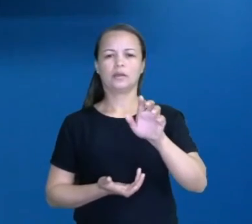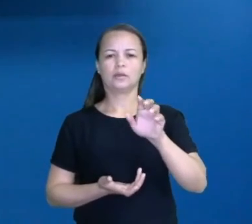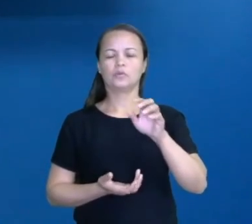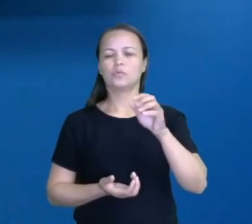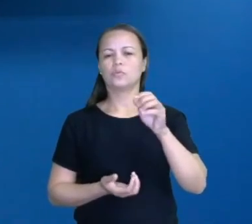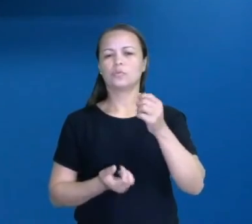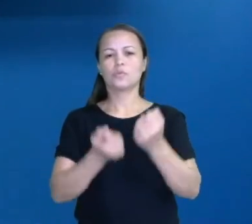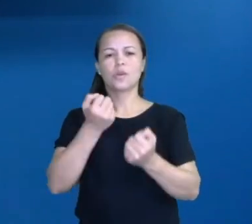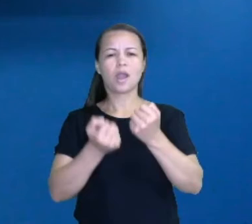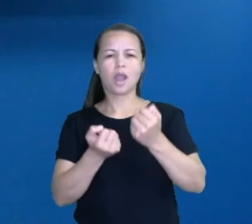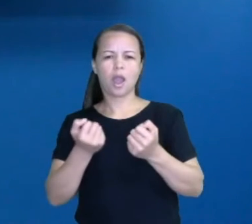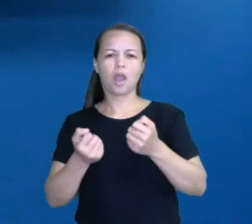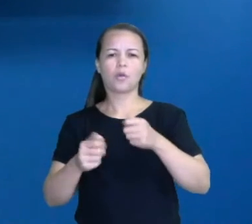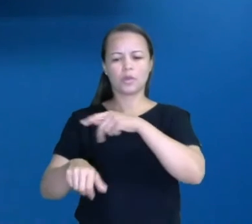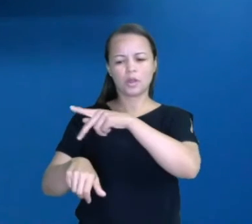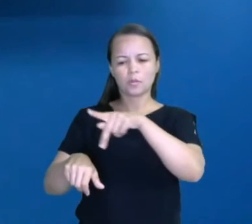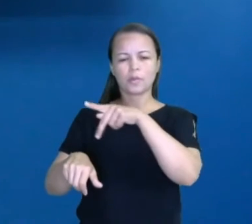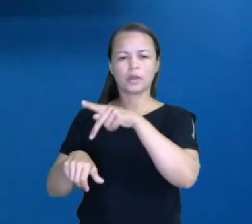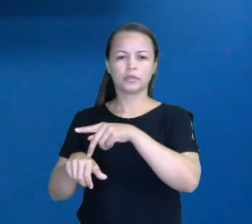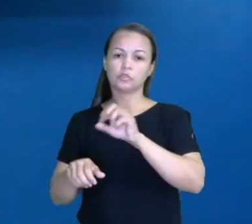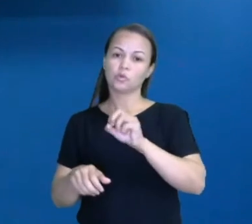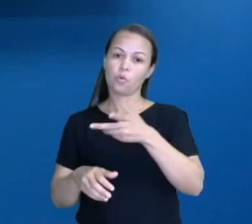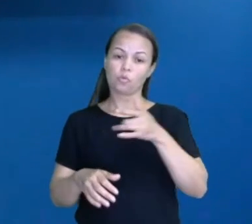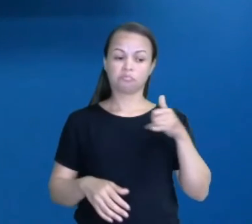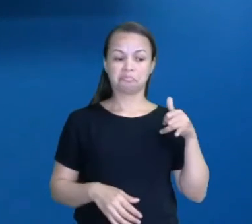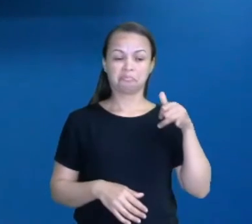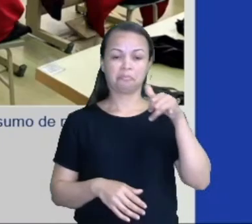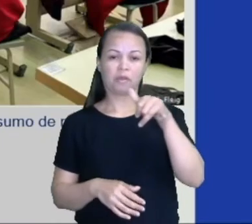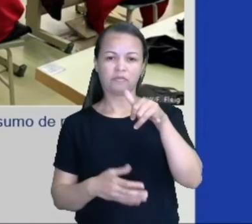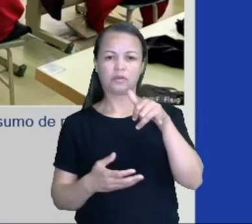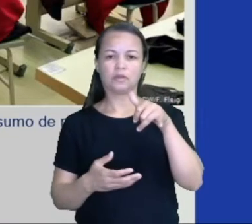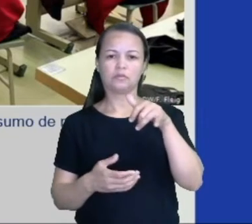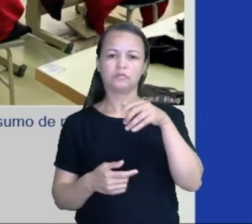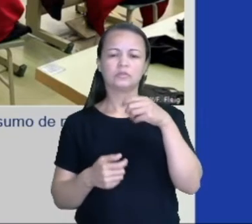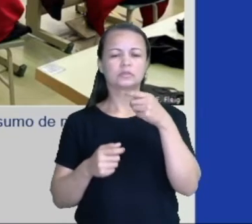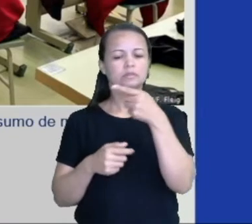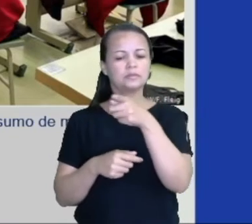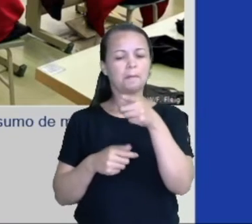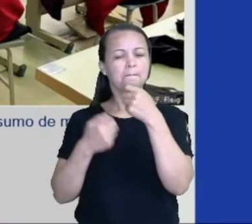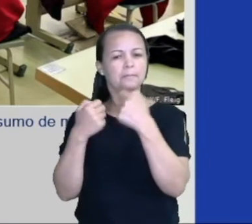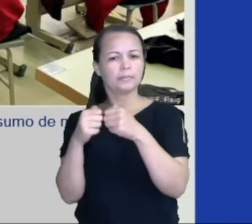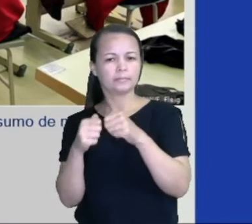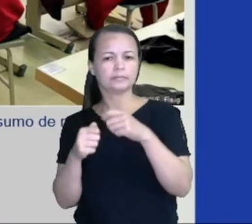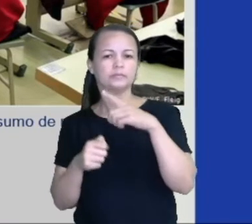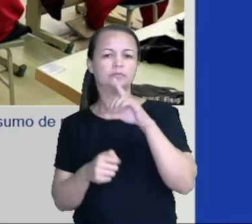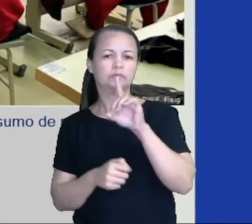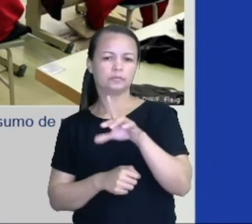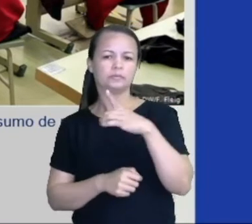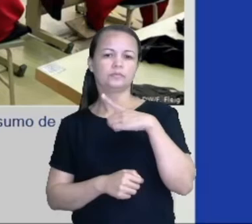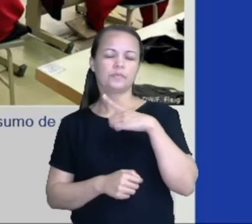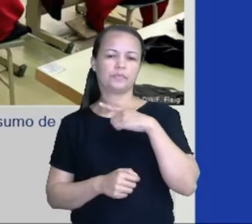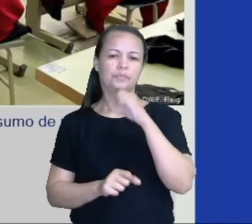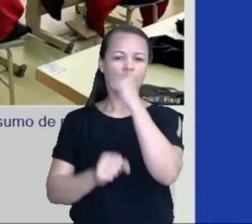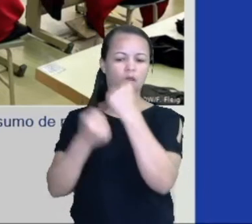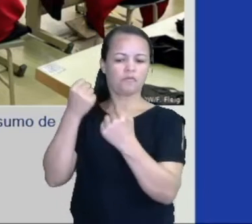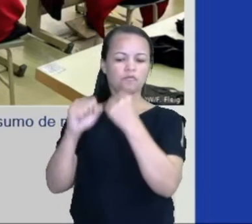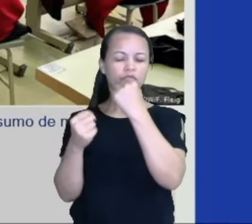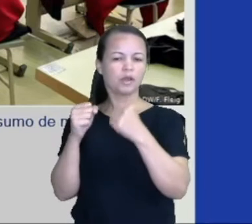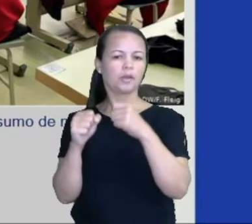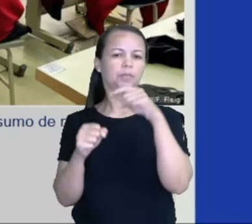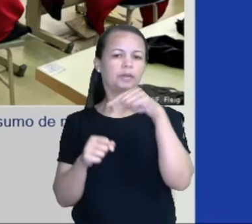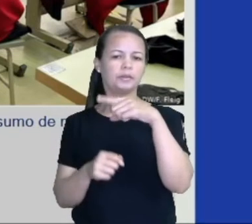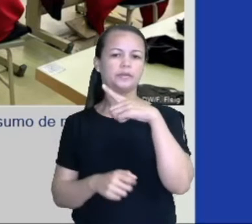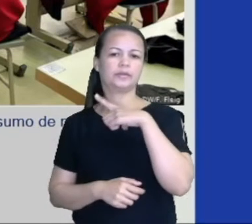avião. Você precisa apenas ter uma fábrica e que você tenha